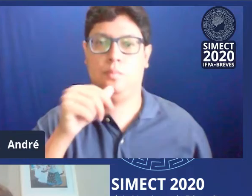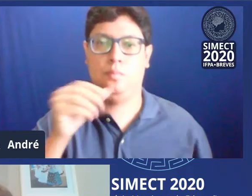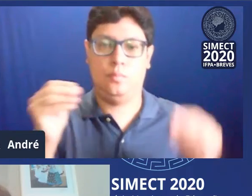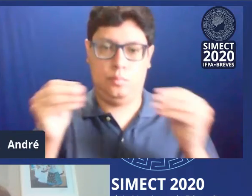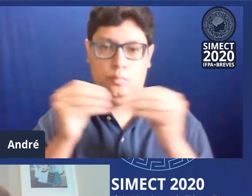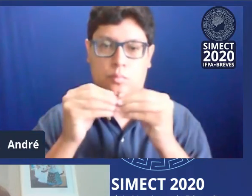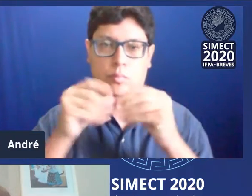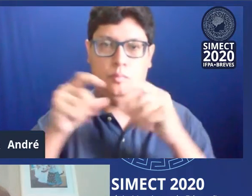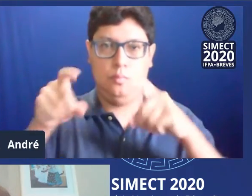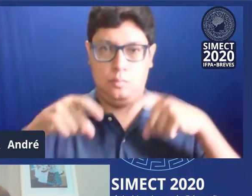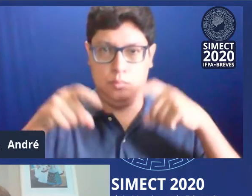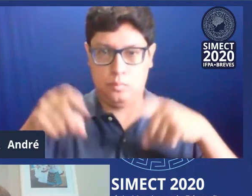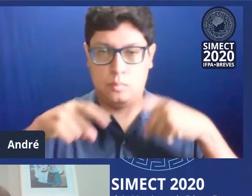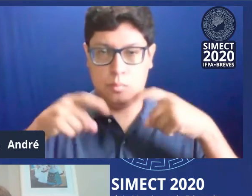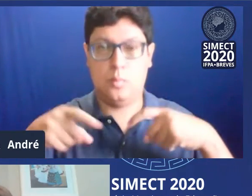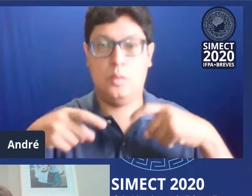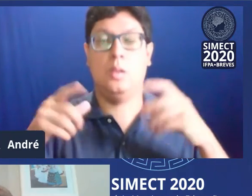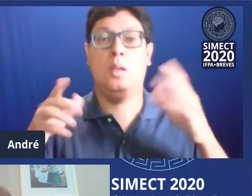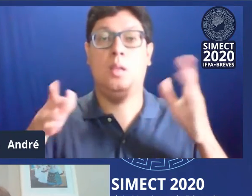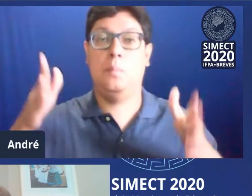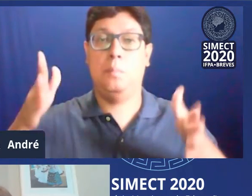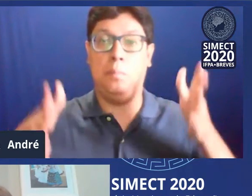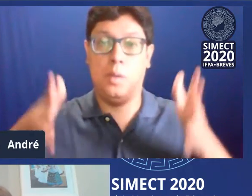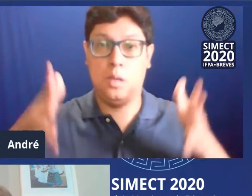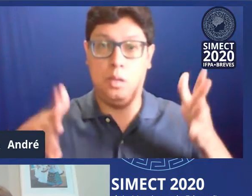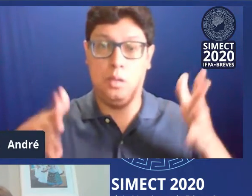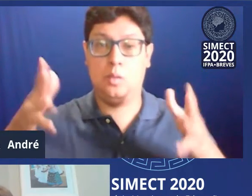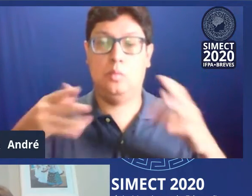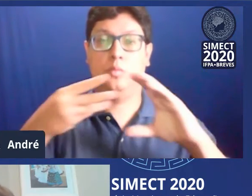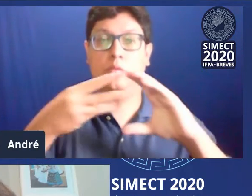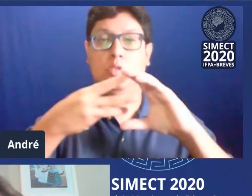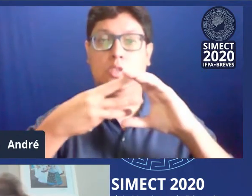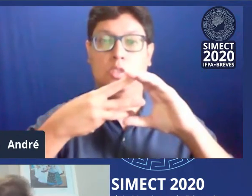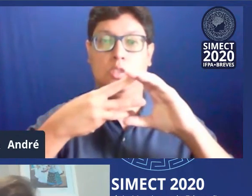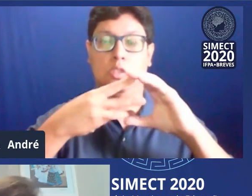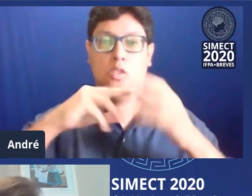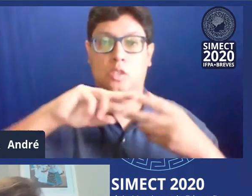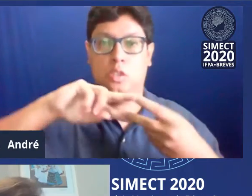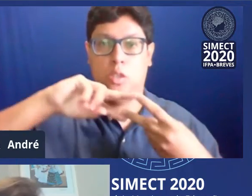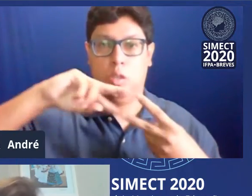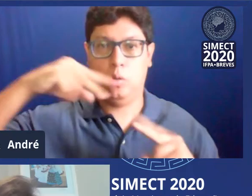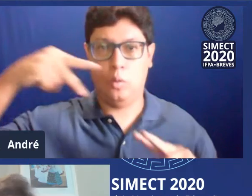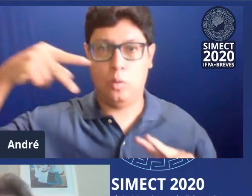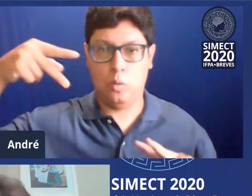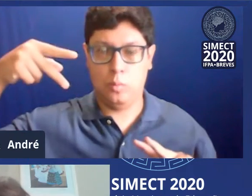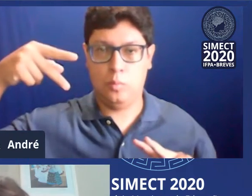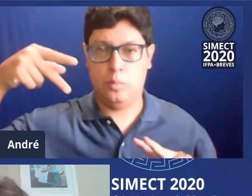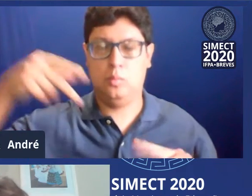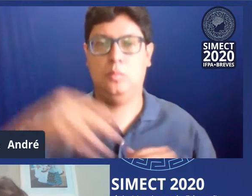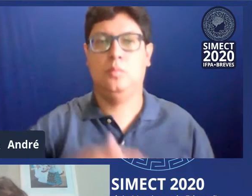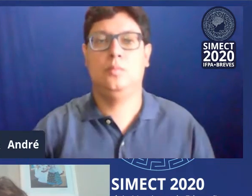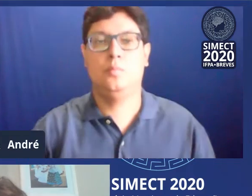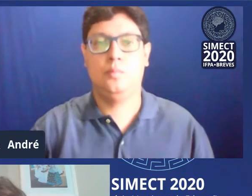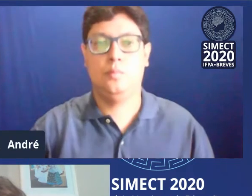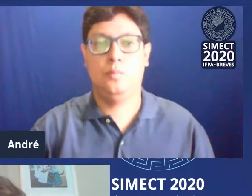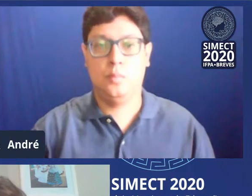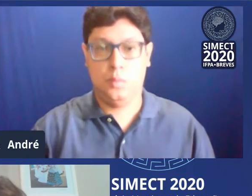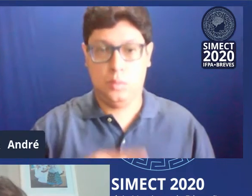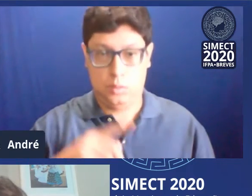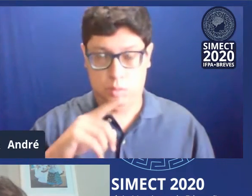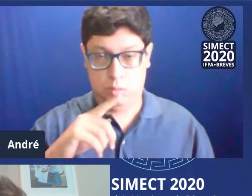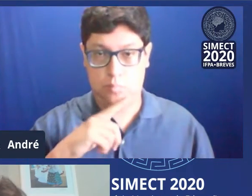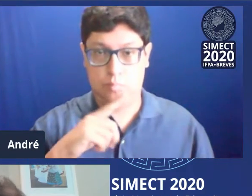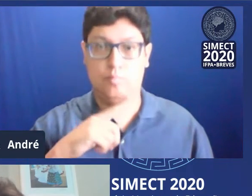né, nessa palestra a gente vai ter um pouco a oportunidade, né, de conhecer um pouco dessa atividade, né, que já foi